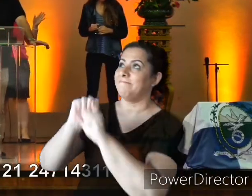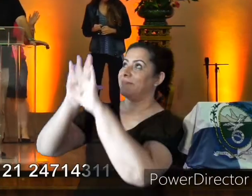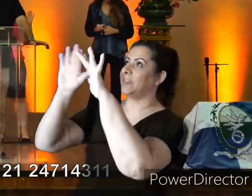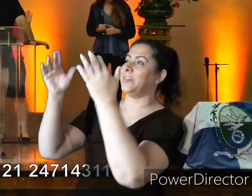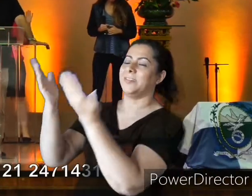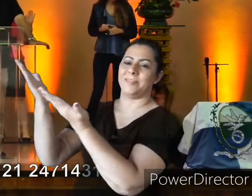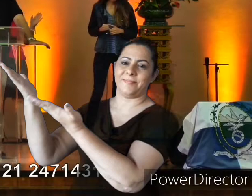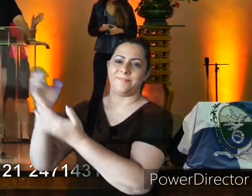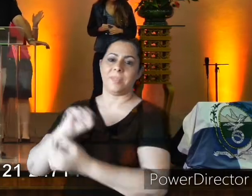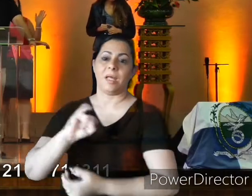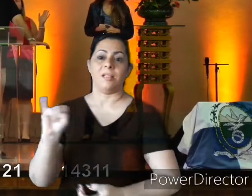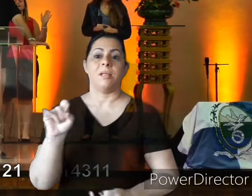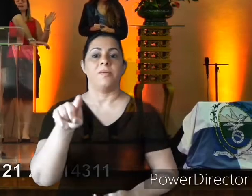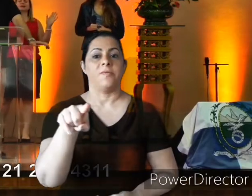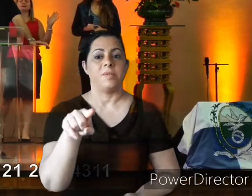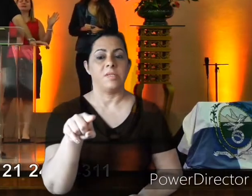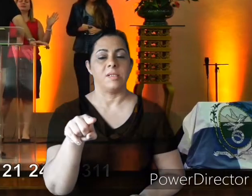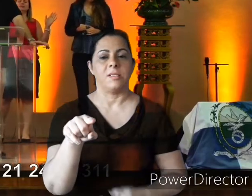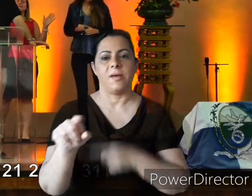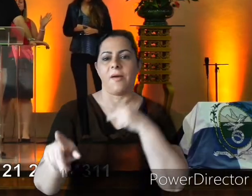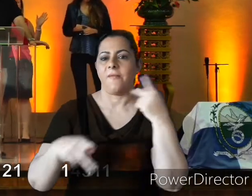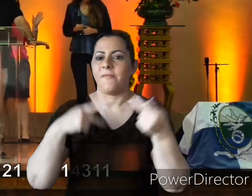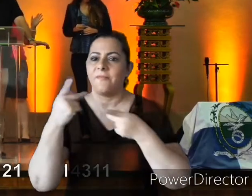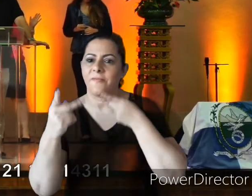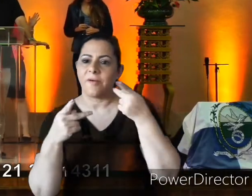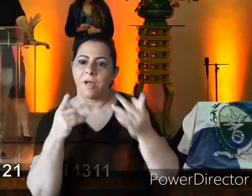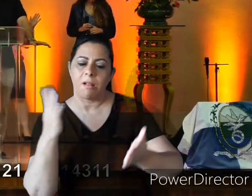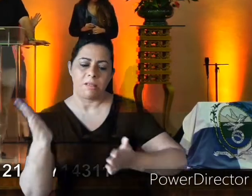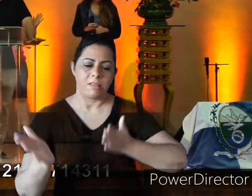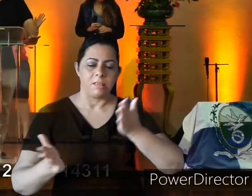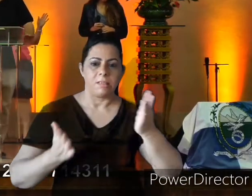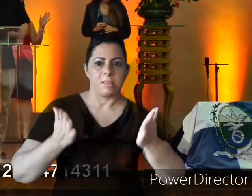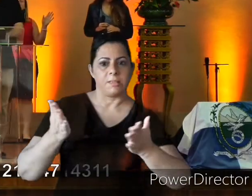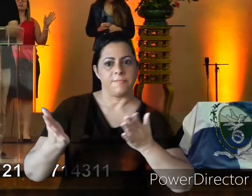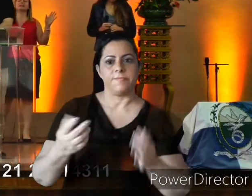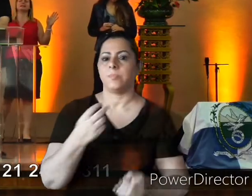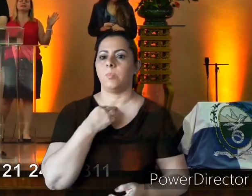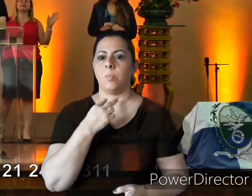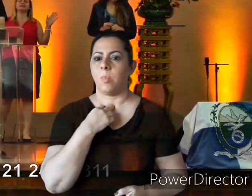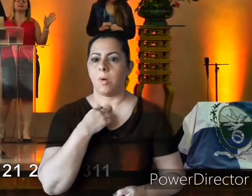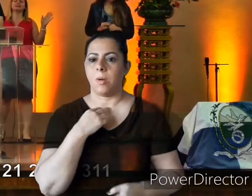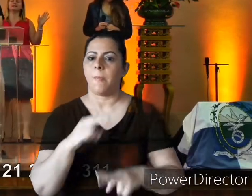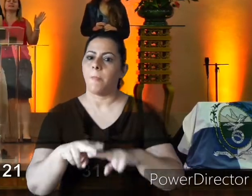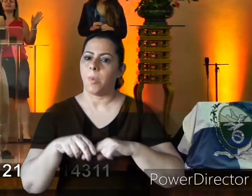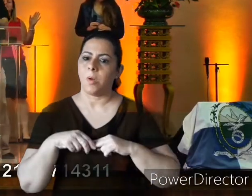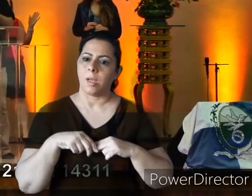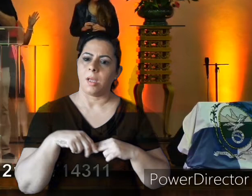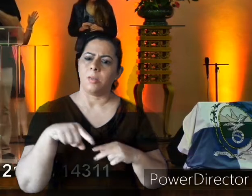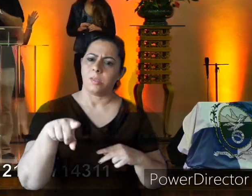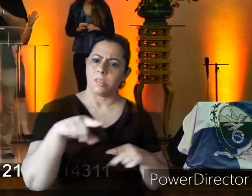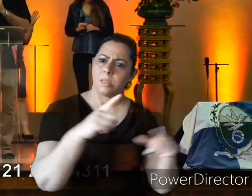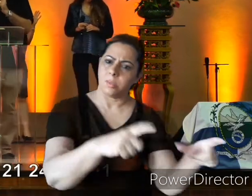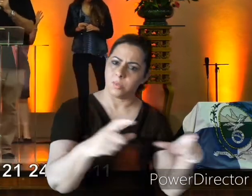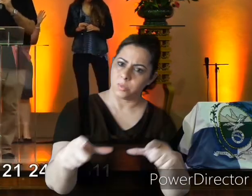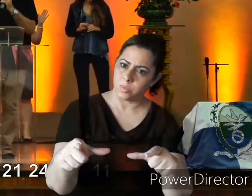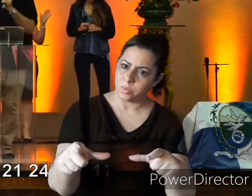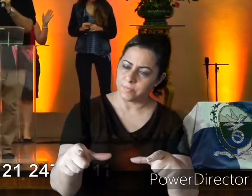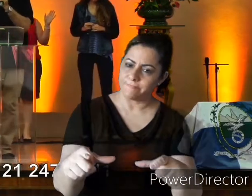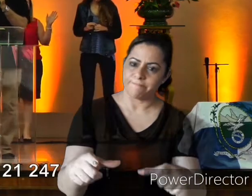adoro, eu te louvo, Senhor, eu te glorifico. Em nome de